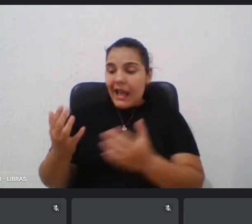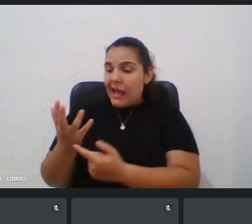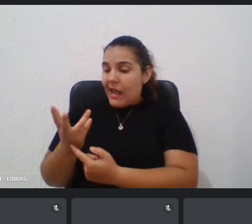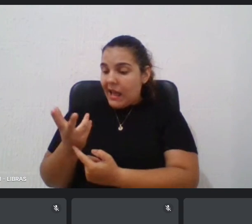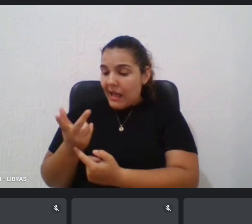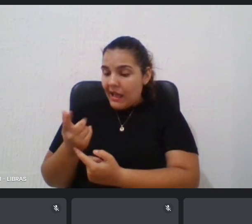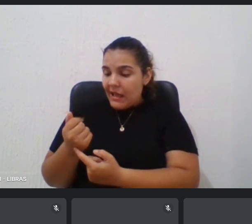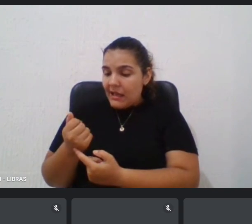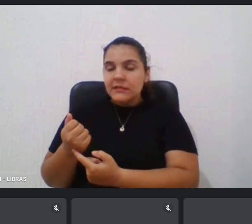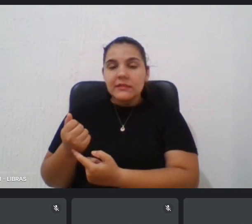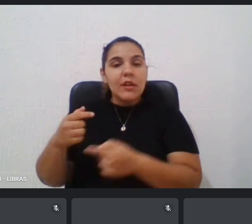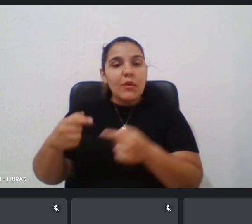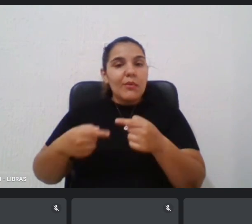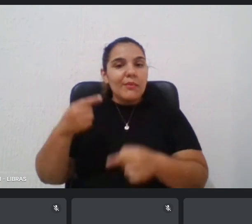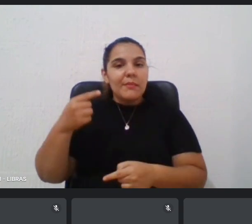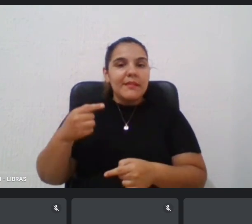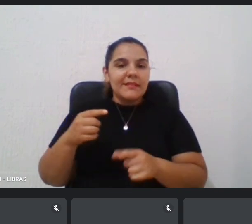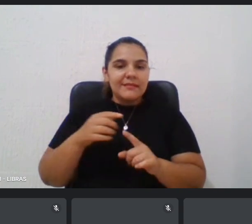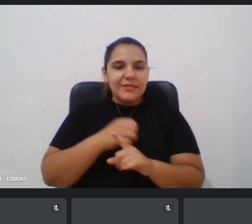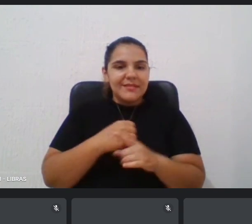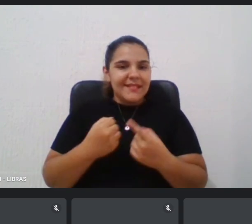manhã, sai 6 horas da tarde, vai para casa.